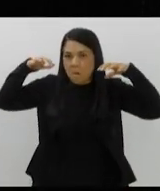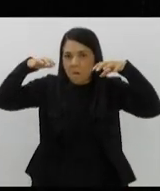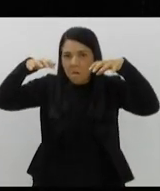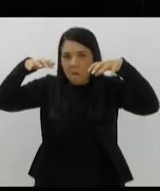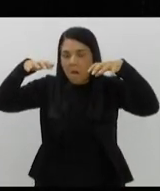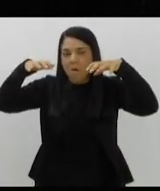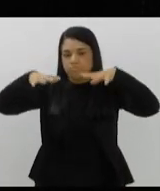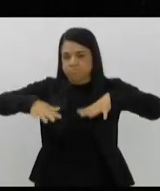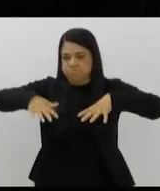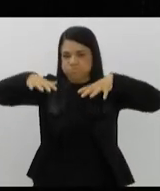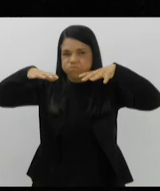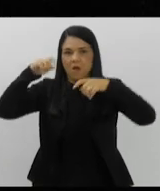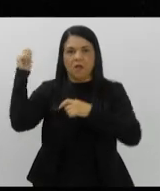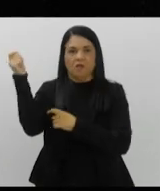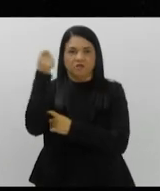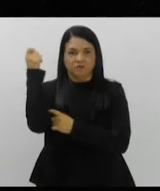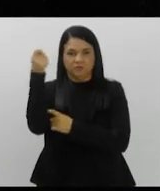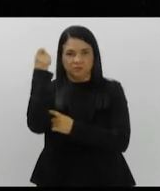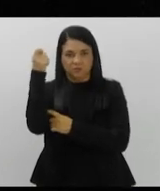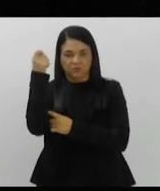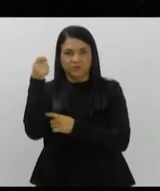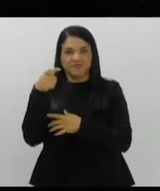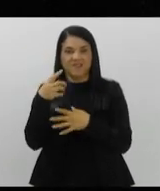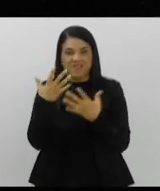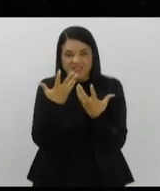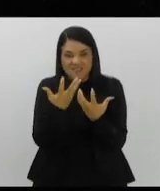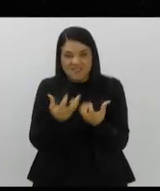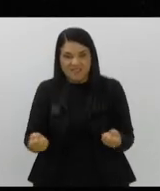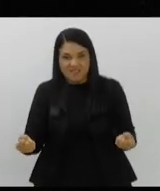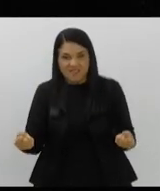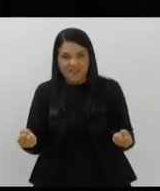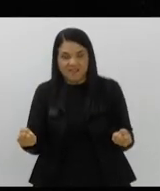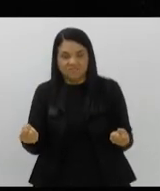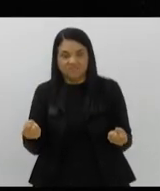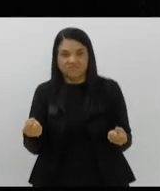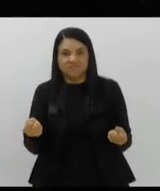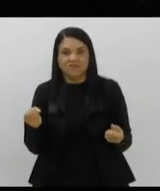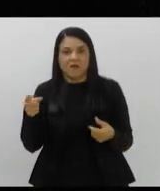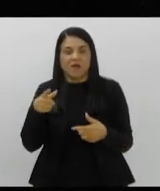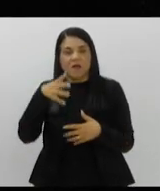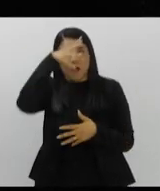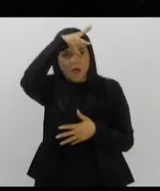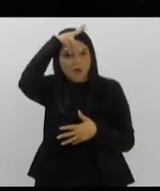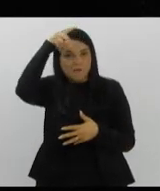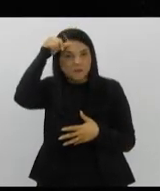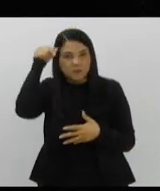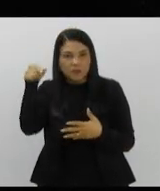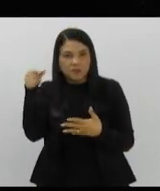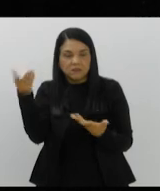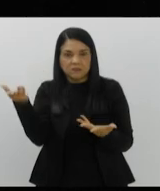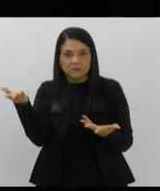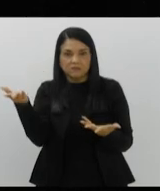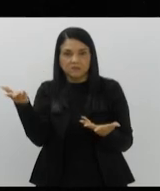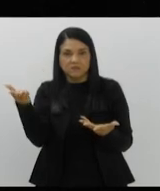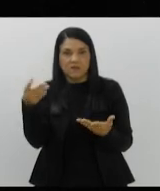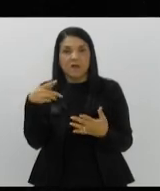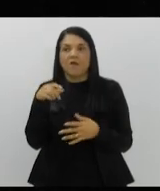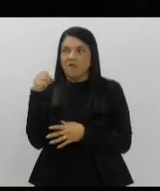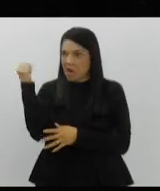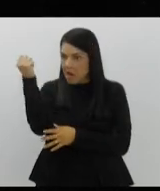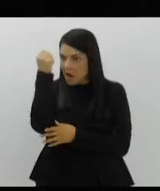uma tragédia. Seca na Amazônia. Todo mundo diz que isso é muito grave. Mas se você for